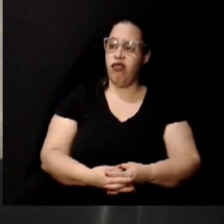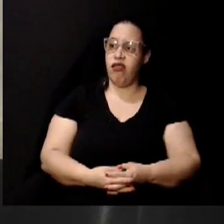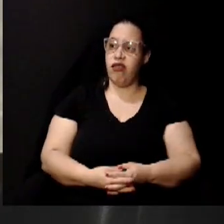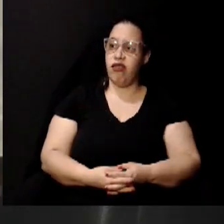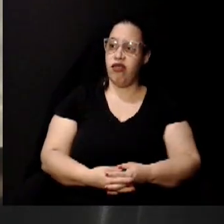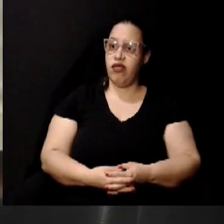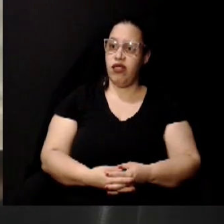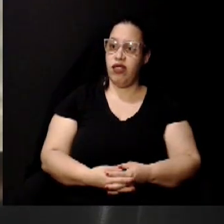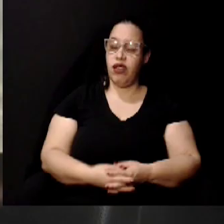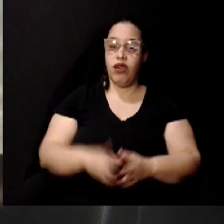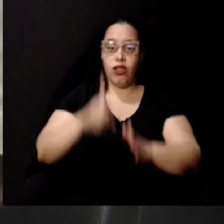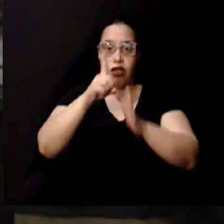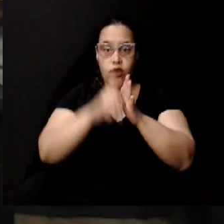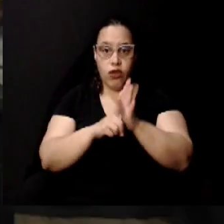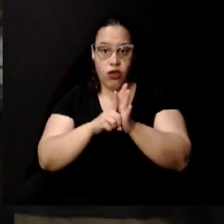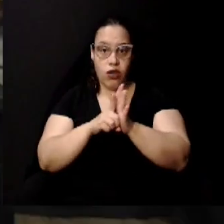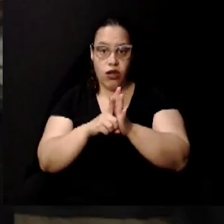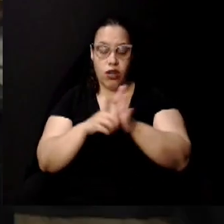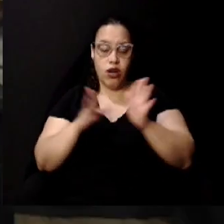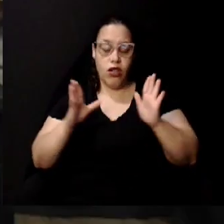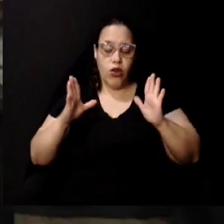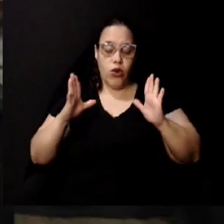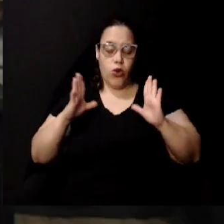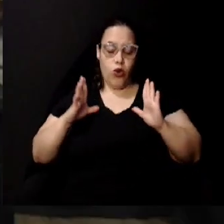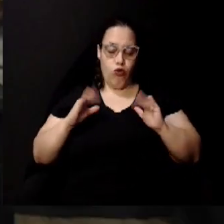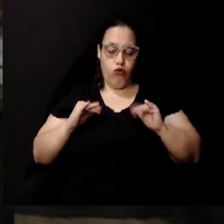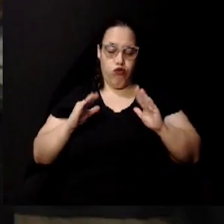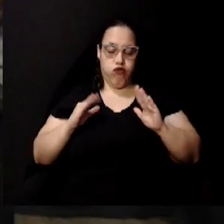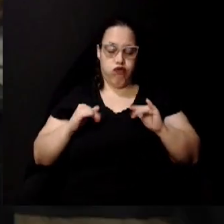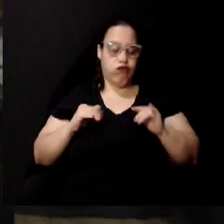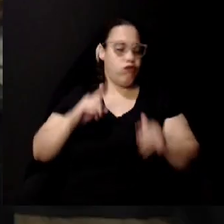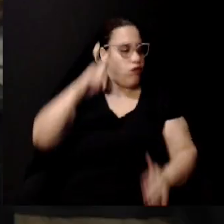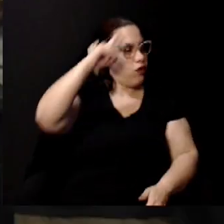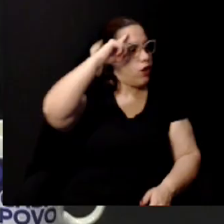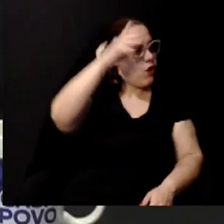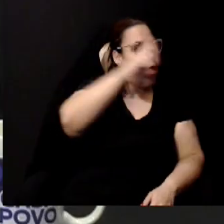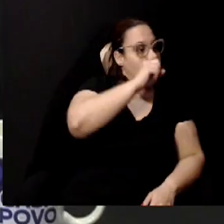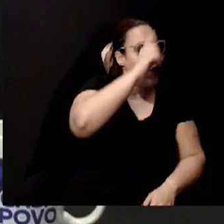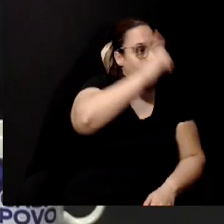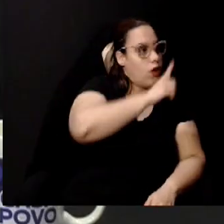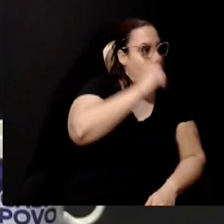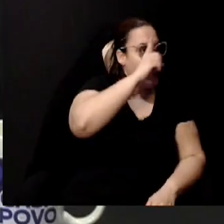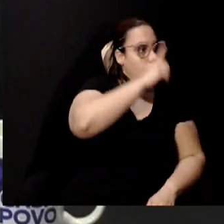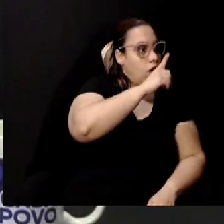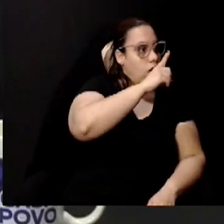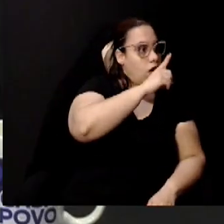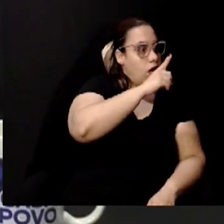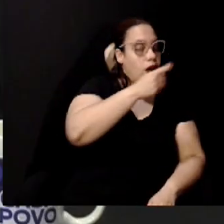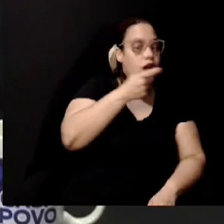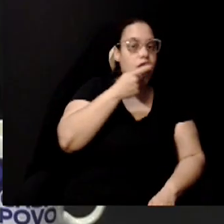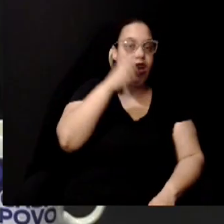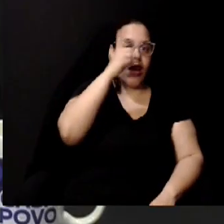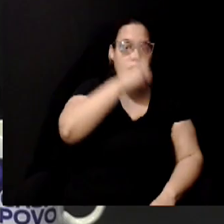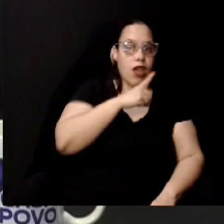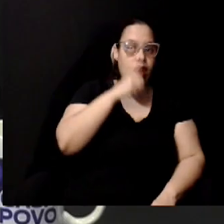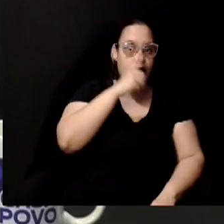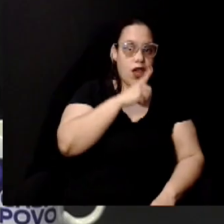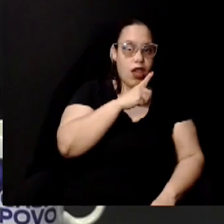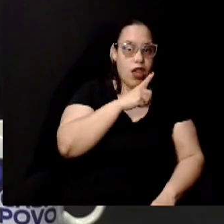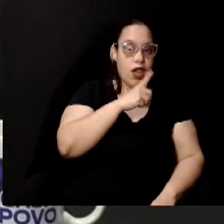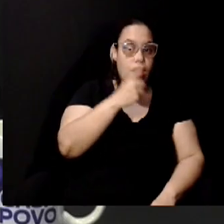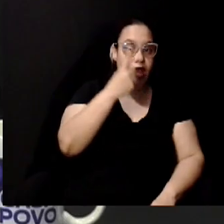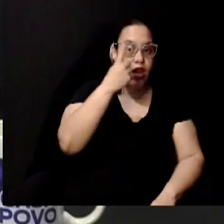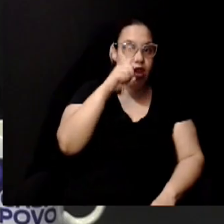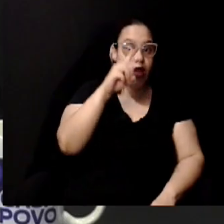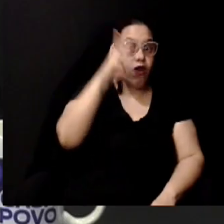ao ócio. Até porque esse um dia, às vezes, não é nem fim de semana, porque às vezes as pessoas falam, é domingo, às vezes esse um dia cai numa terça-feira,